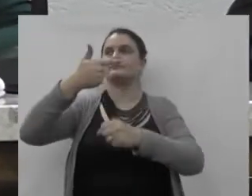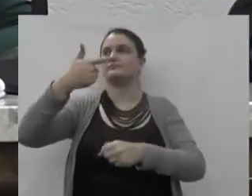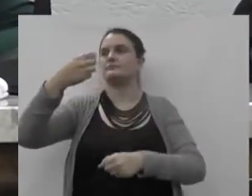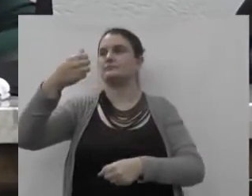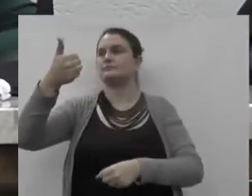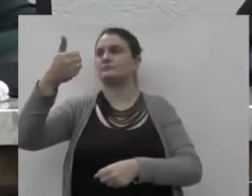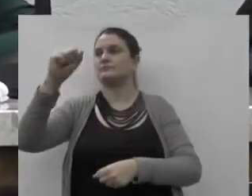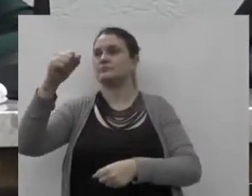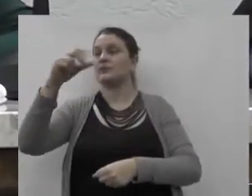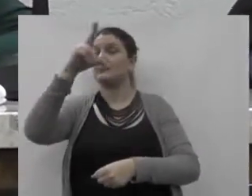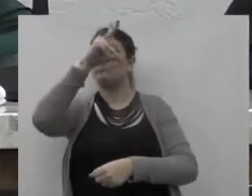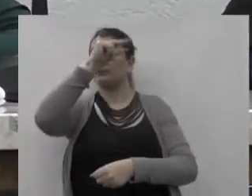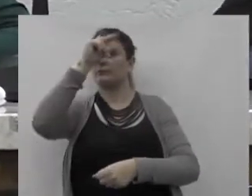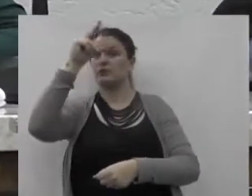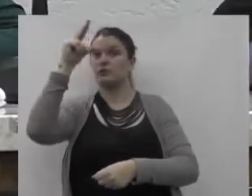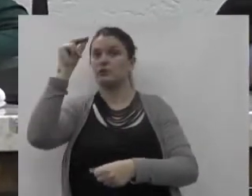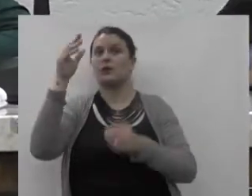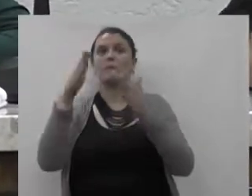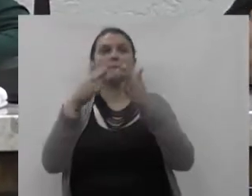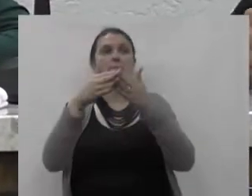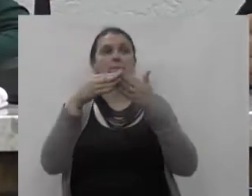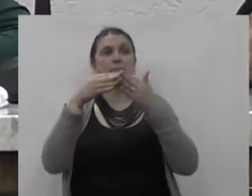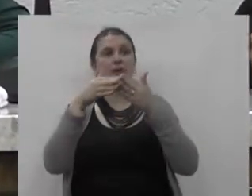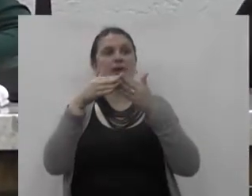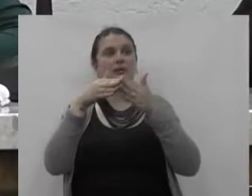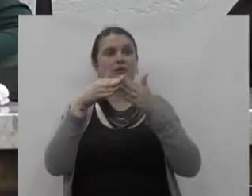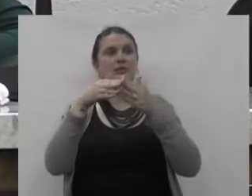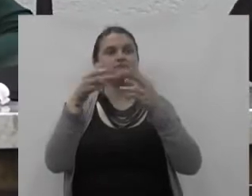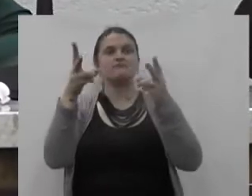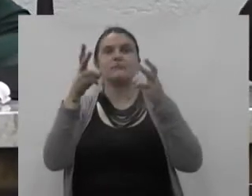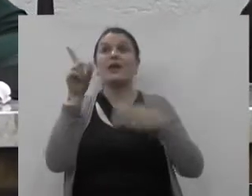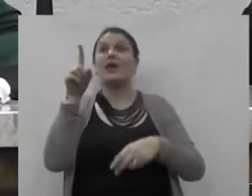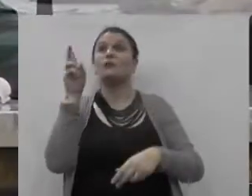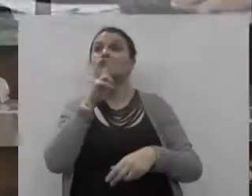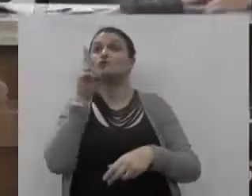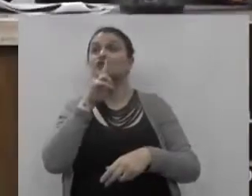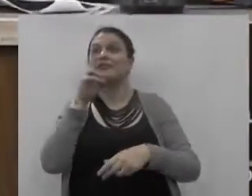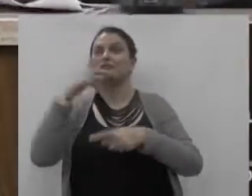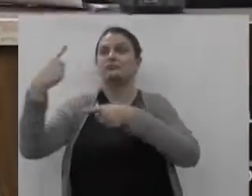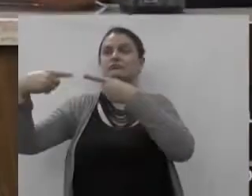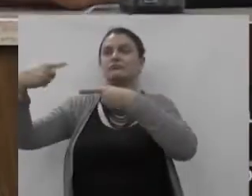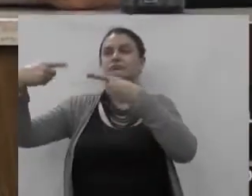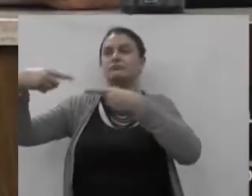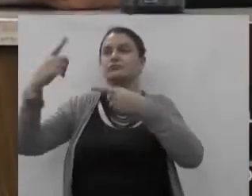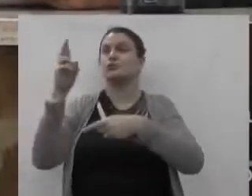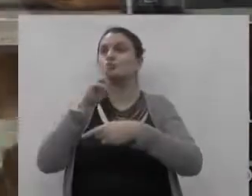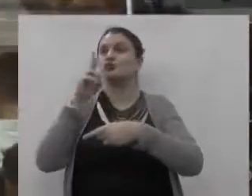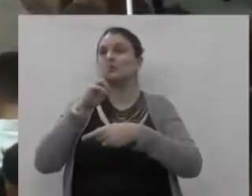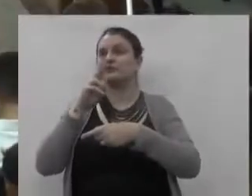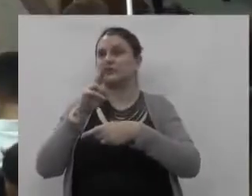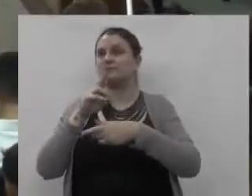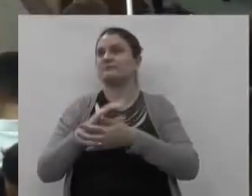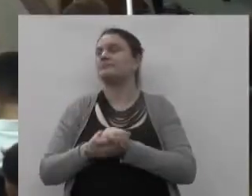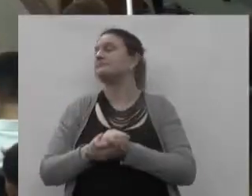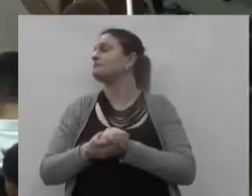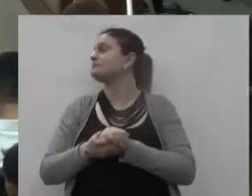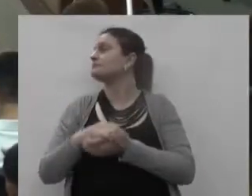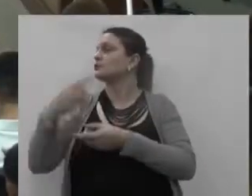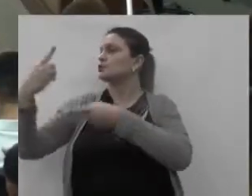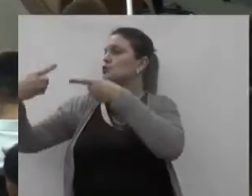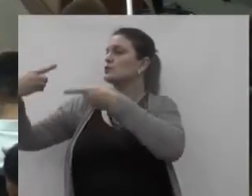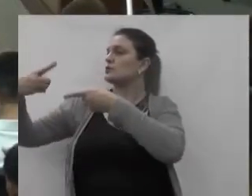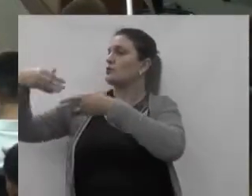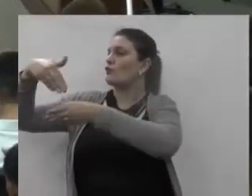49/2018 do Poder Executivo, solicitando apreciação em regime de urgência. Em discussão?